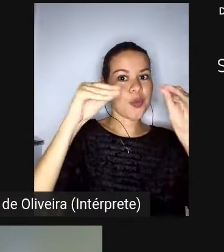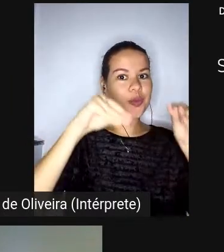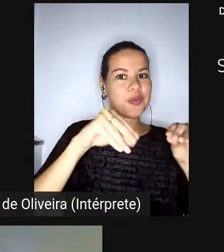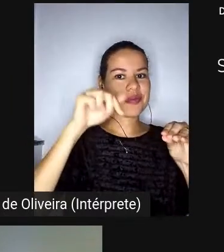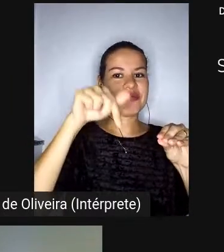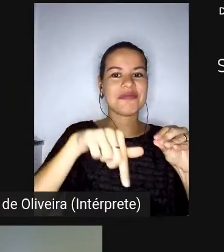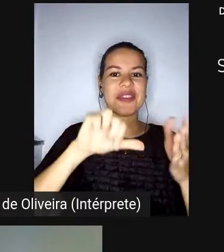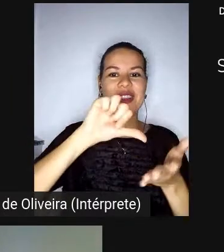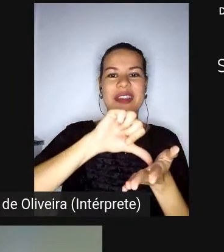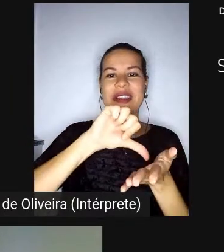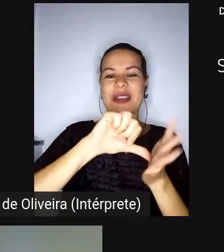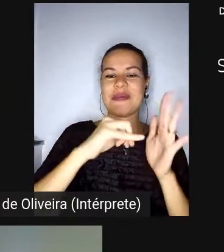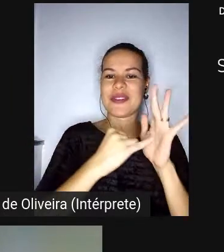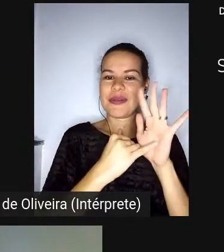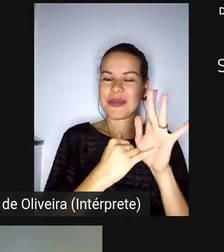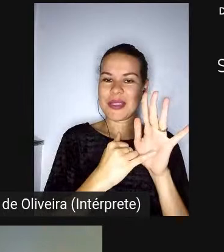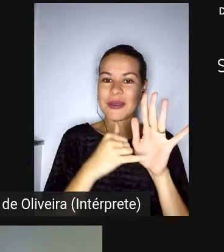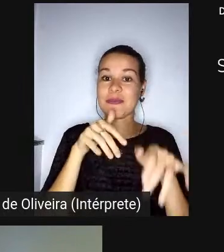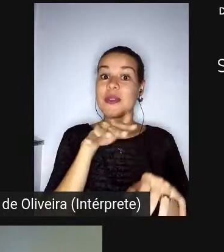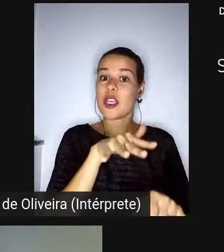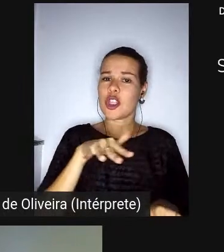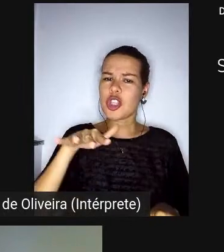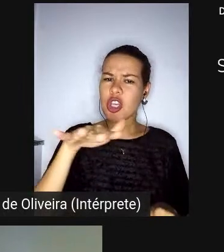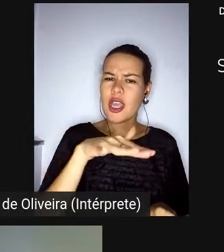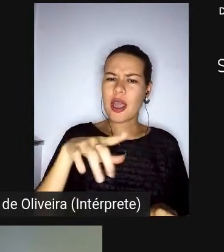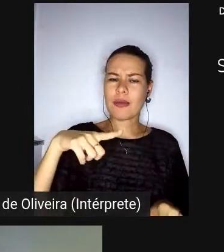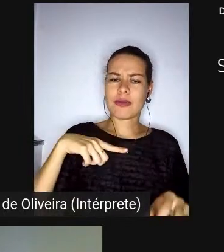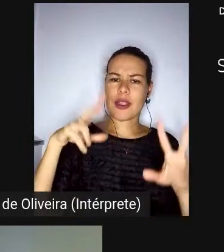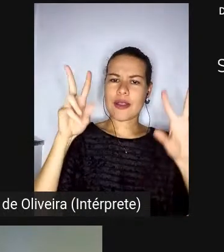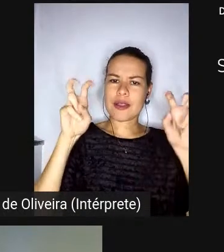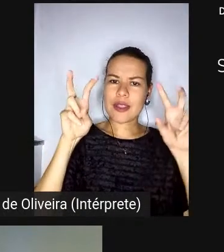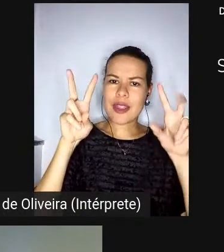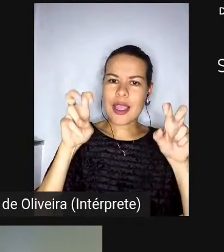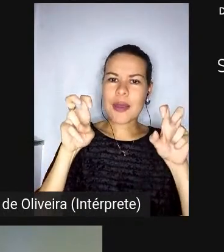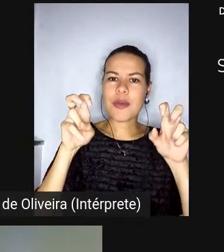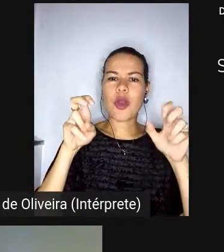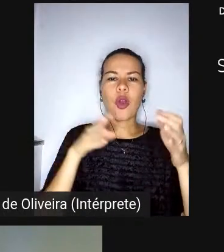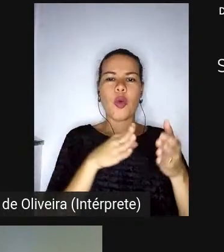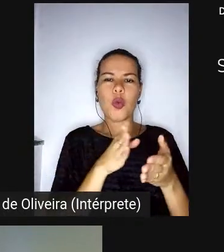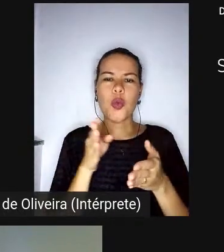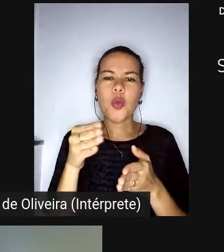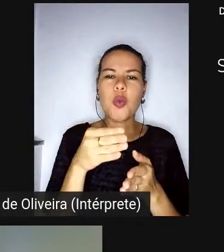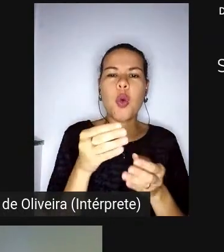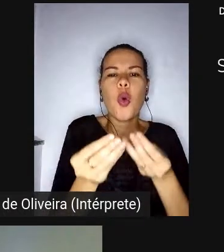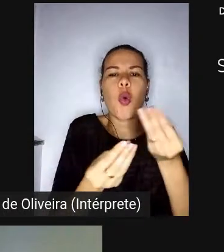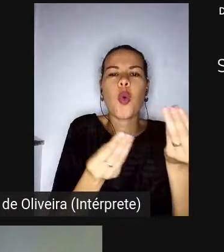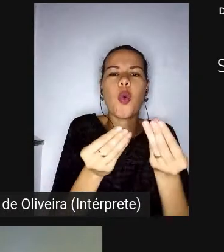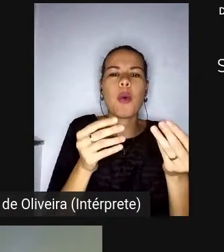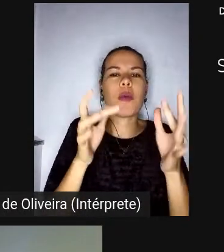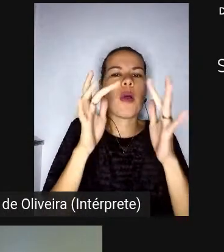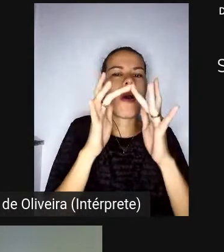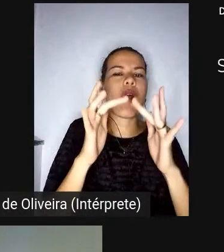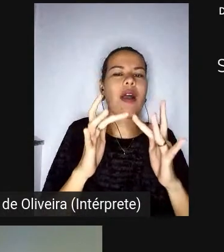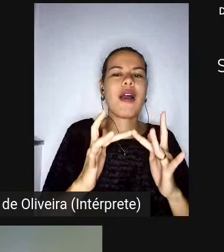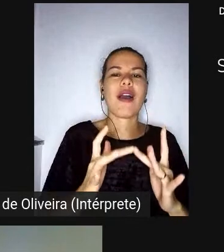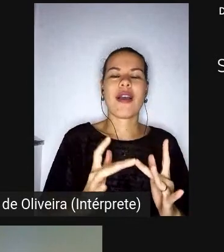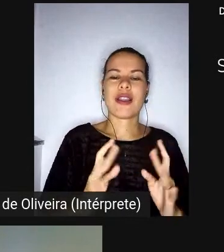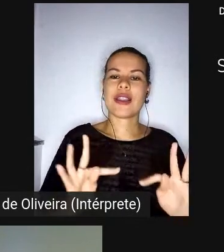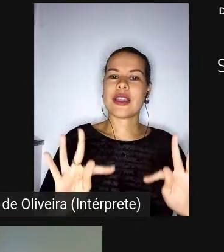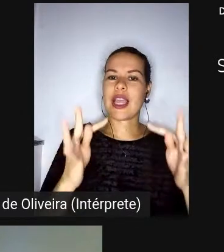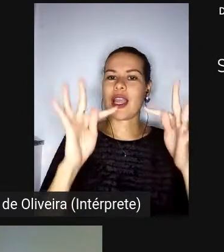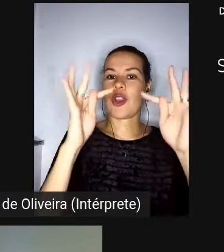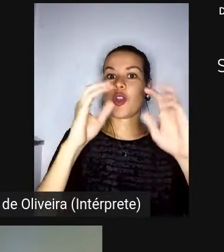é de modo geral tem essa temática da transversalidade da Ciência da tecnologia e da Inovação para o planeta